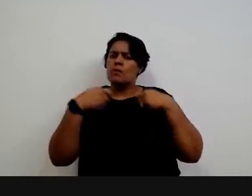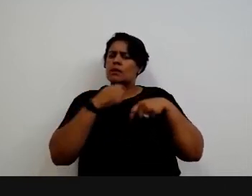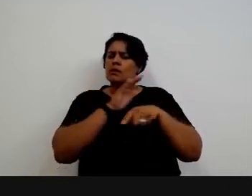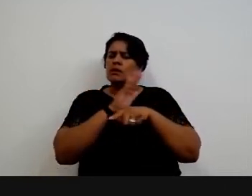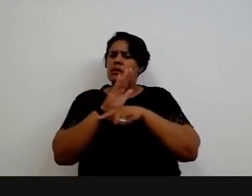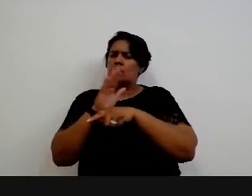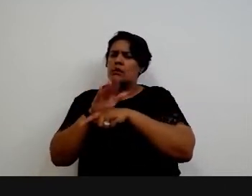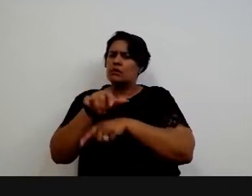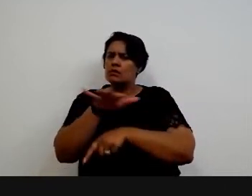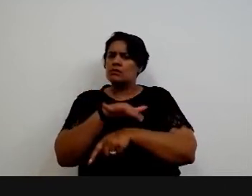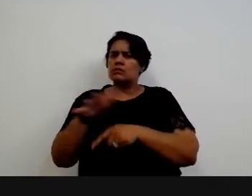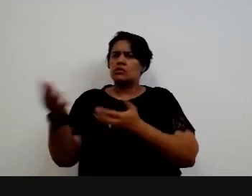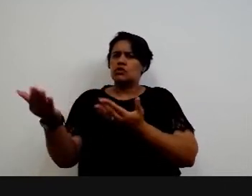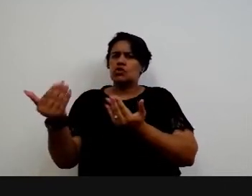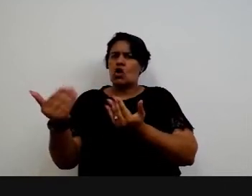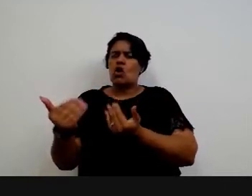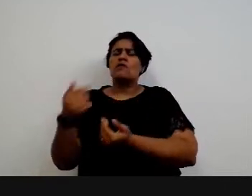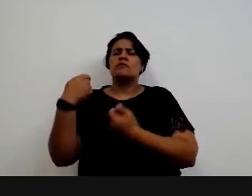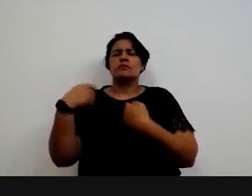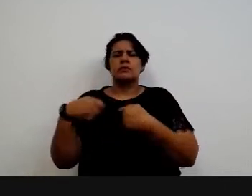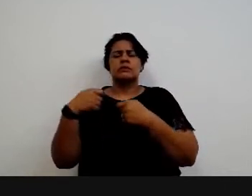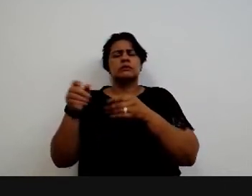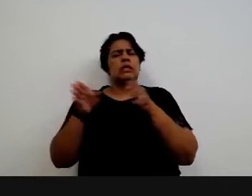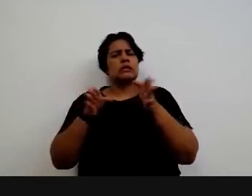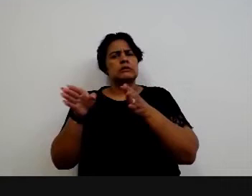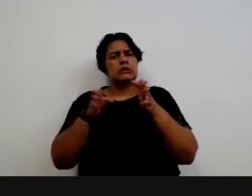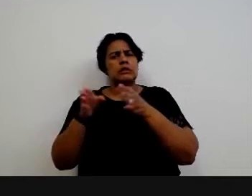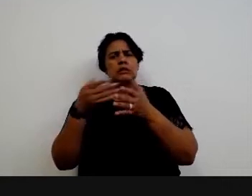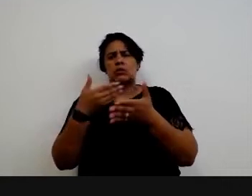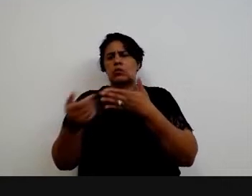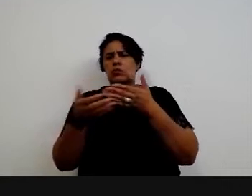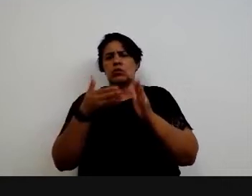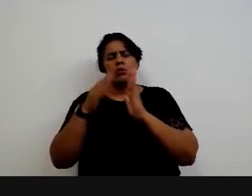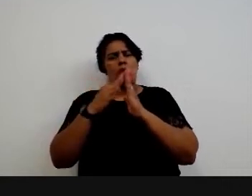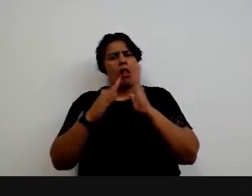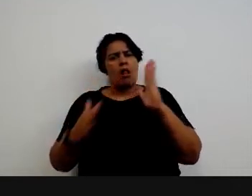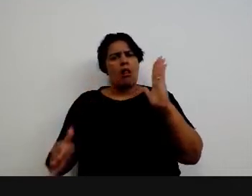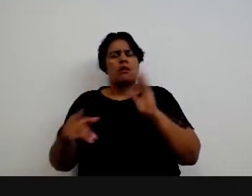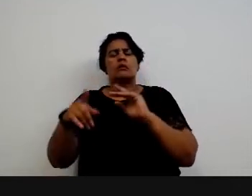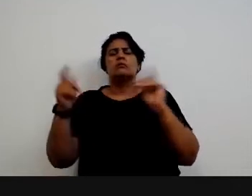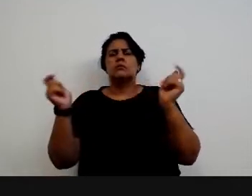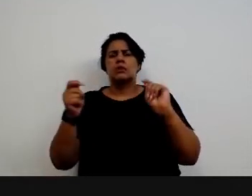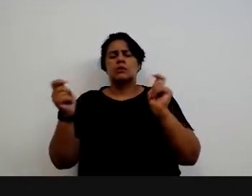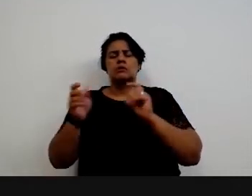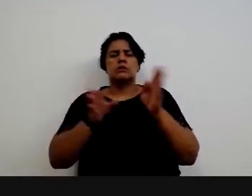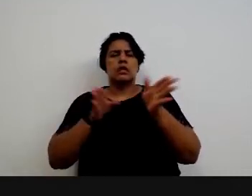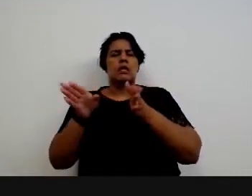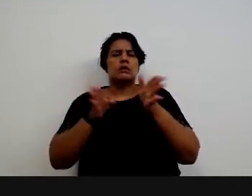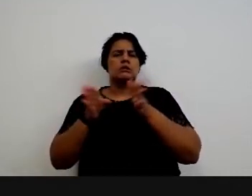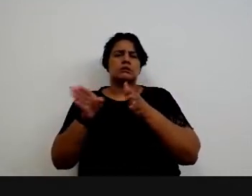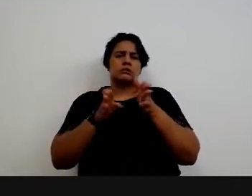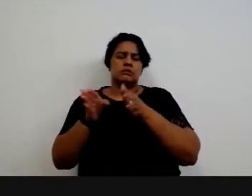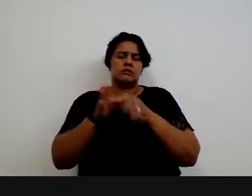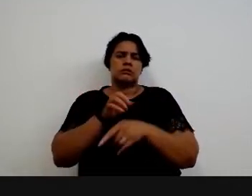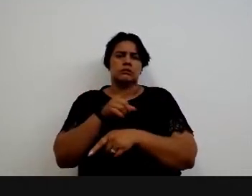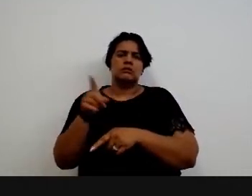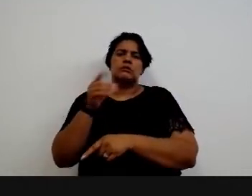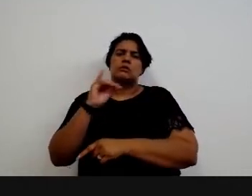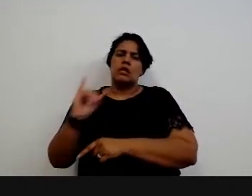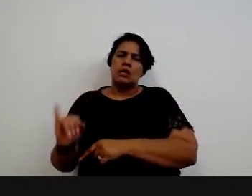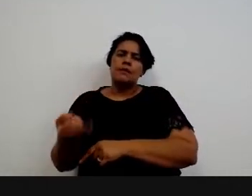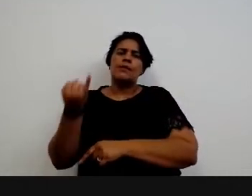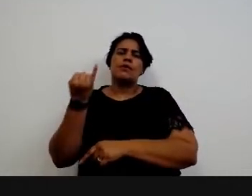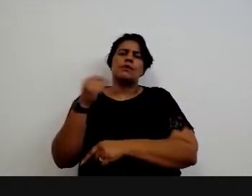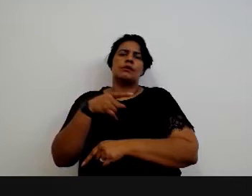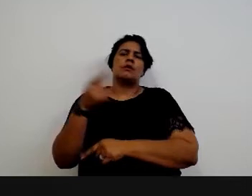mecanismos para que esses jovens do interior tenham acesso, jovens do interior, das periferias do Brasil, tenham acesso a oportunidades que